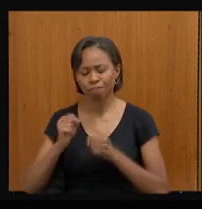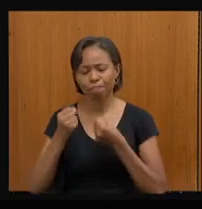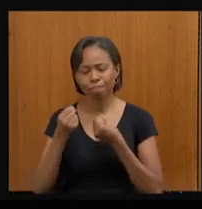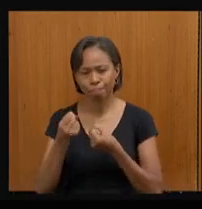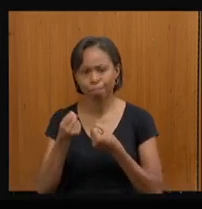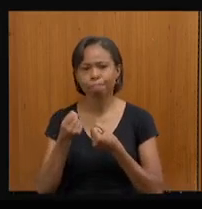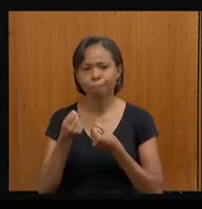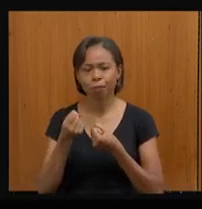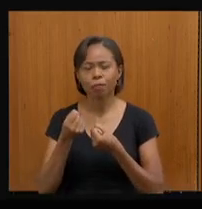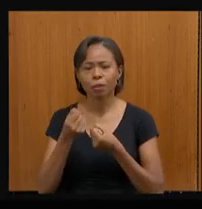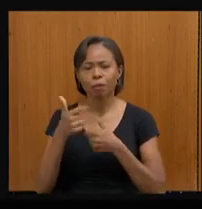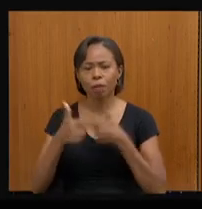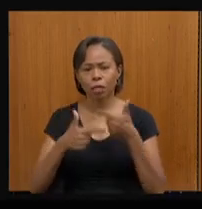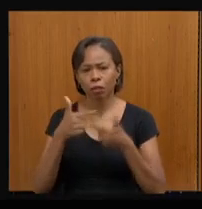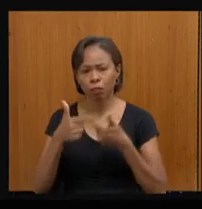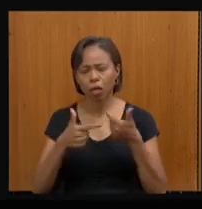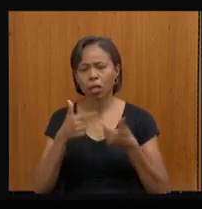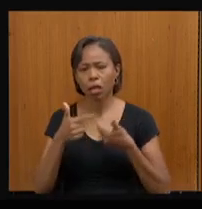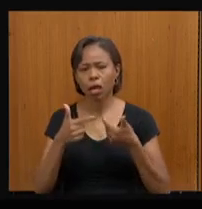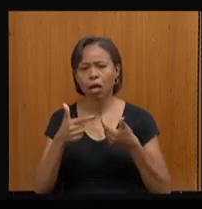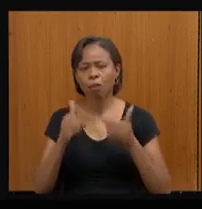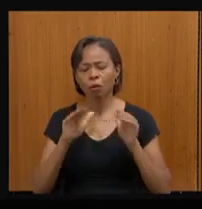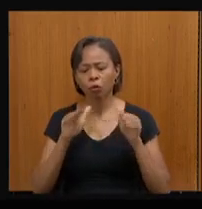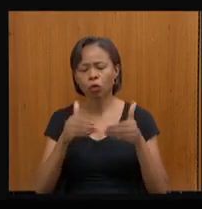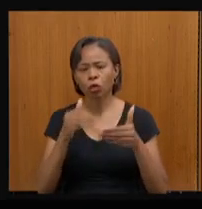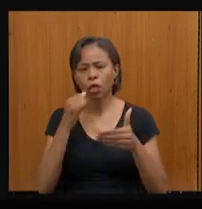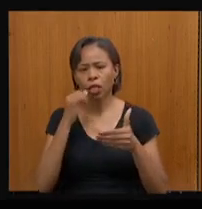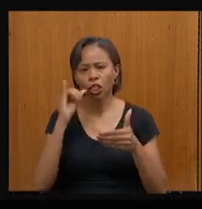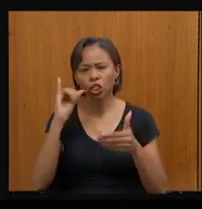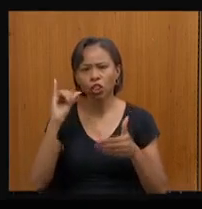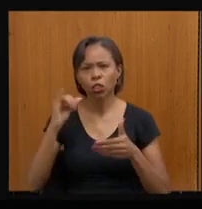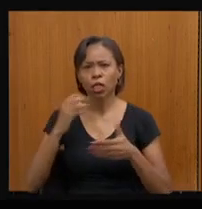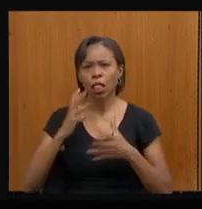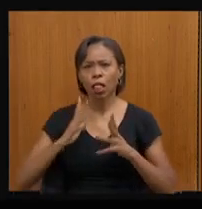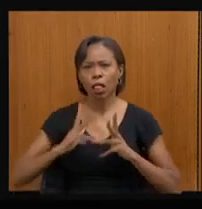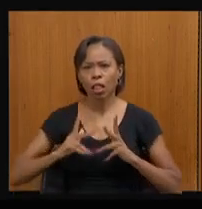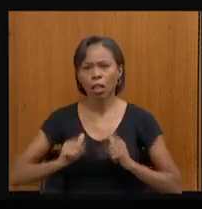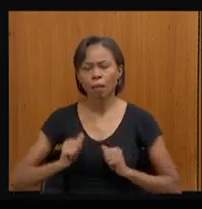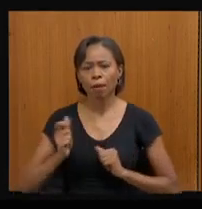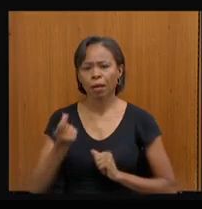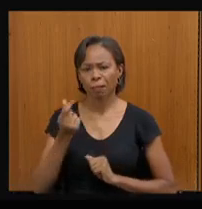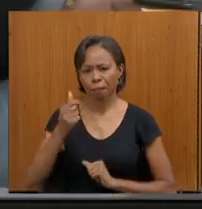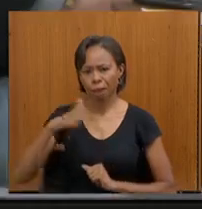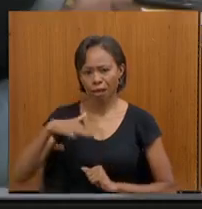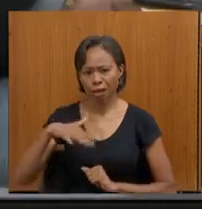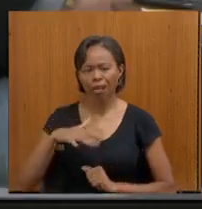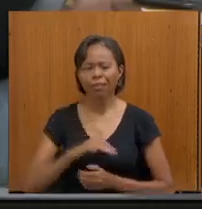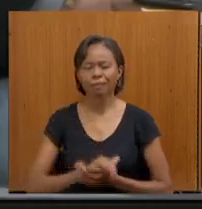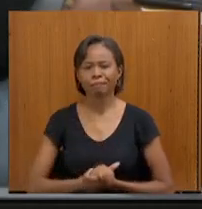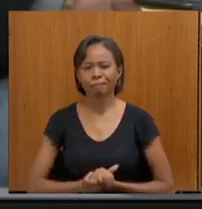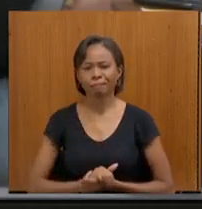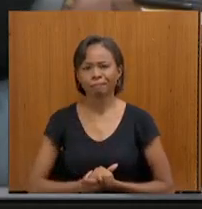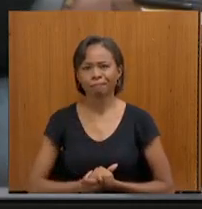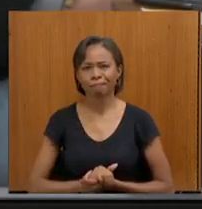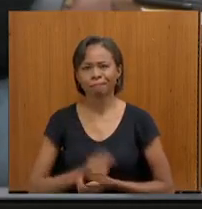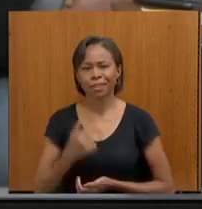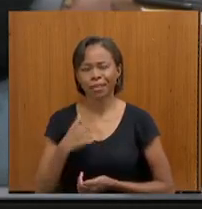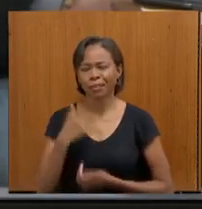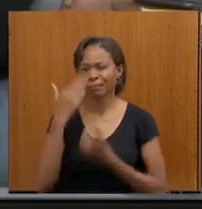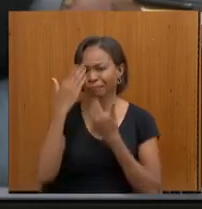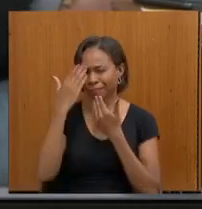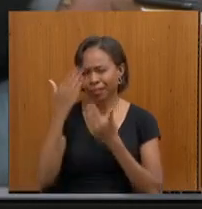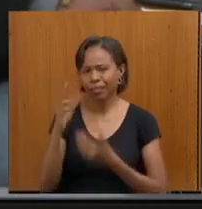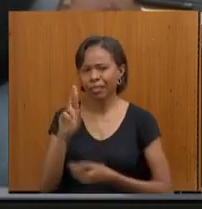viabilizar uma máquina de cada vez mais limpa e barata para o povo é muito obrigado agradeço a você